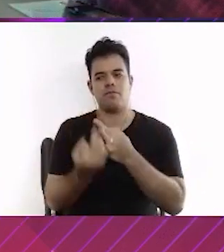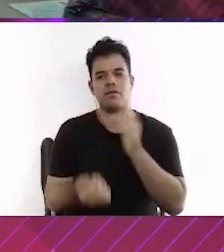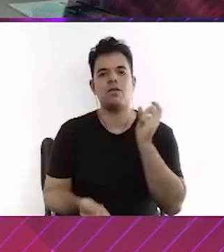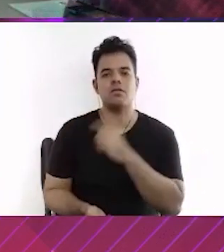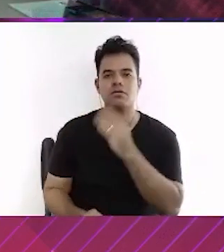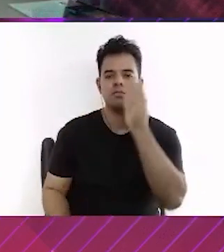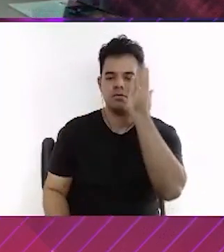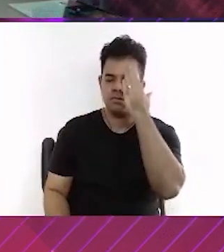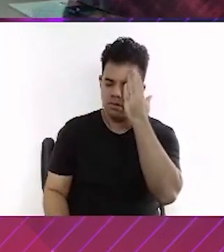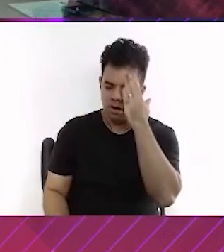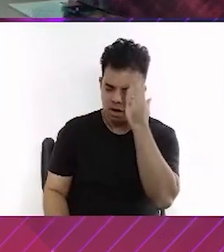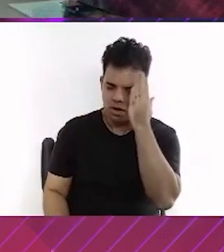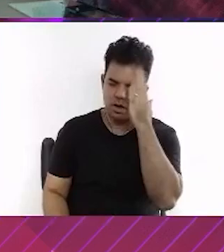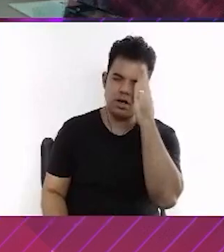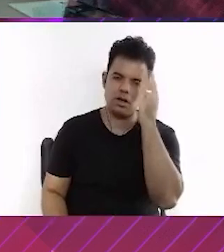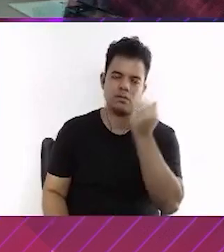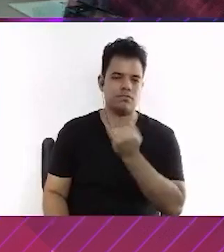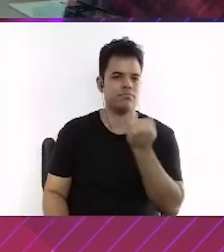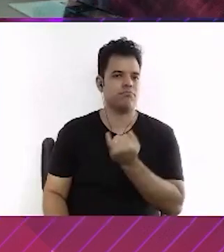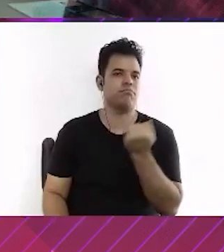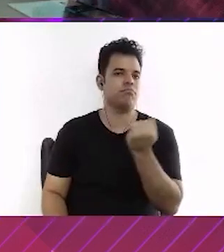esteja ciente disso.